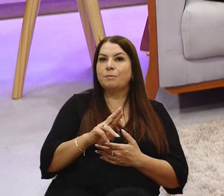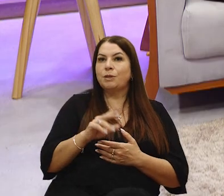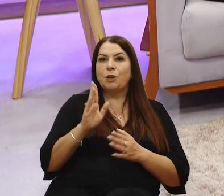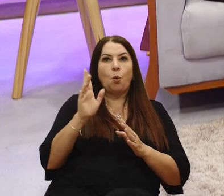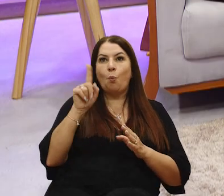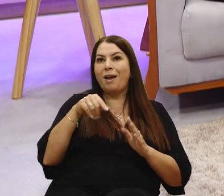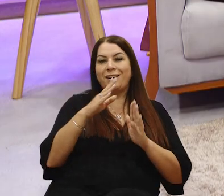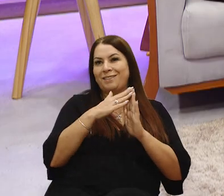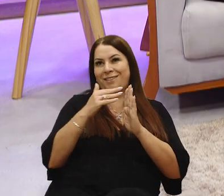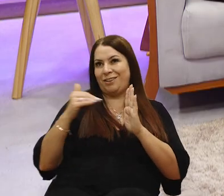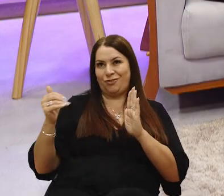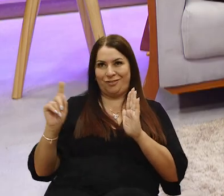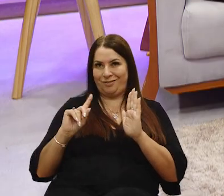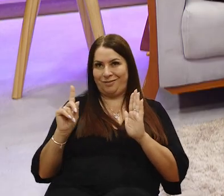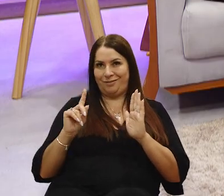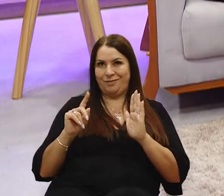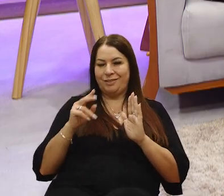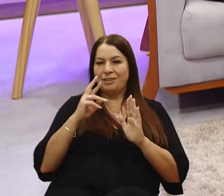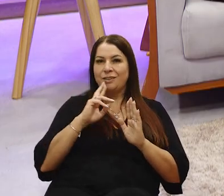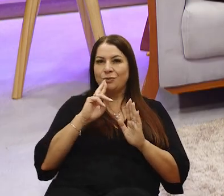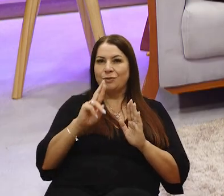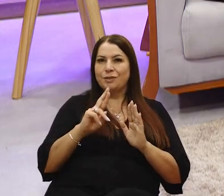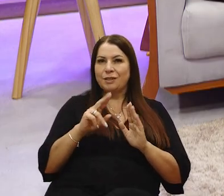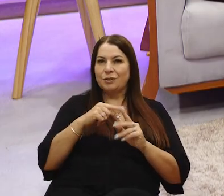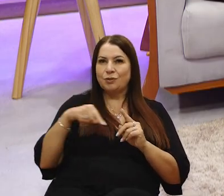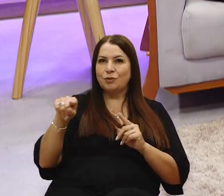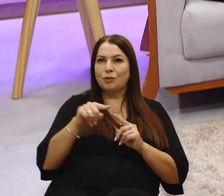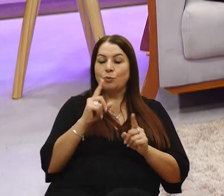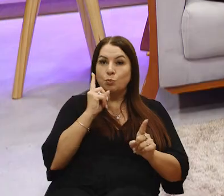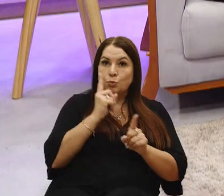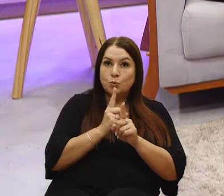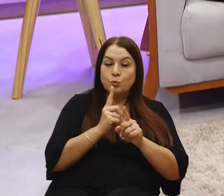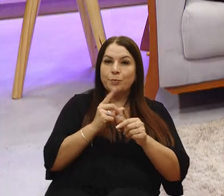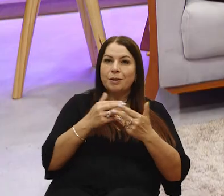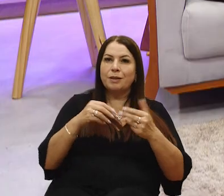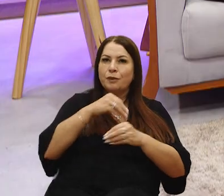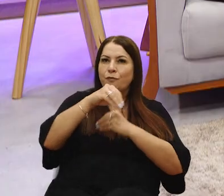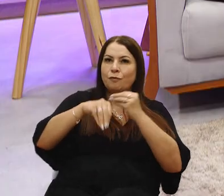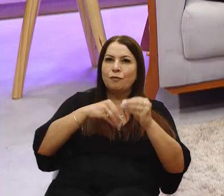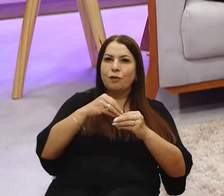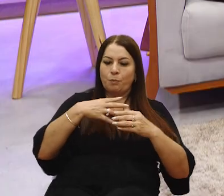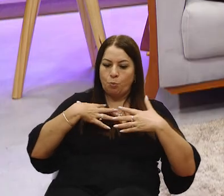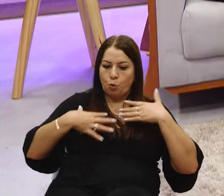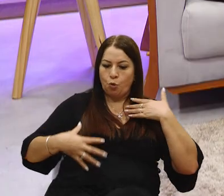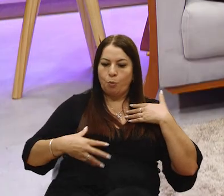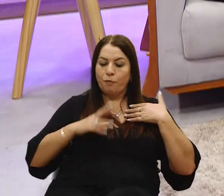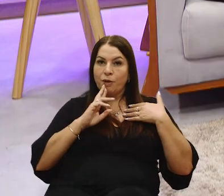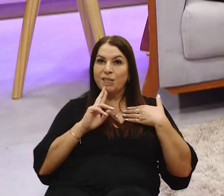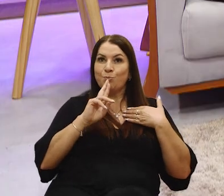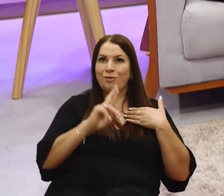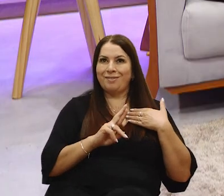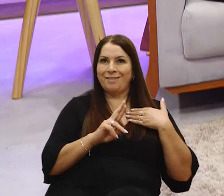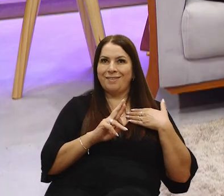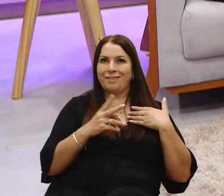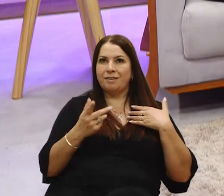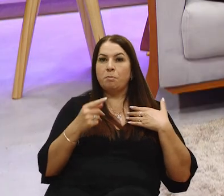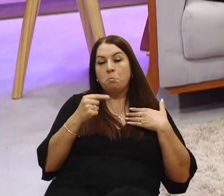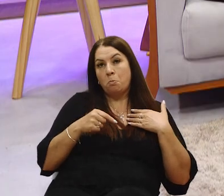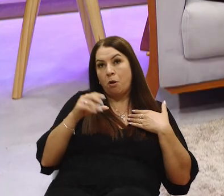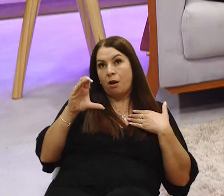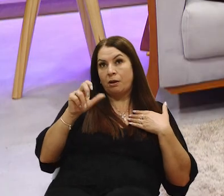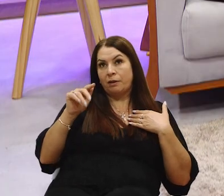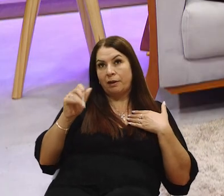garantir um resultado porque ele não é estético. Né? É um resultado de uma condição, de um diagnóstico, então envolve como o teu corpo